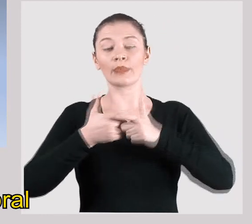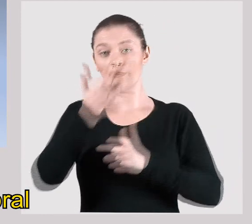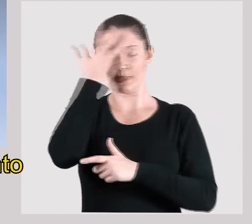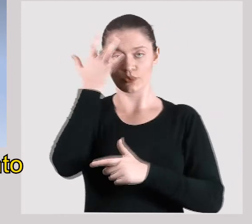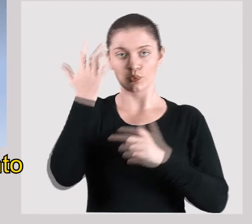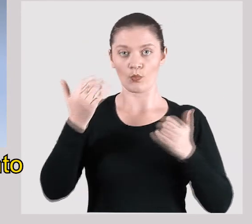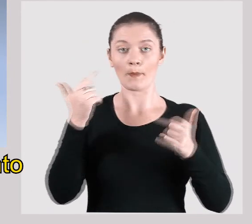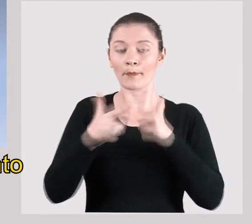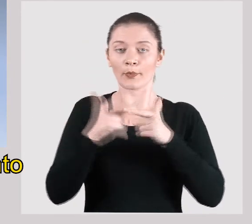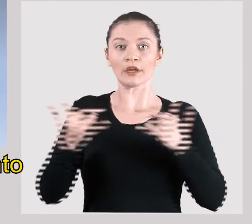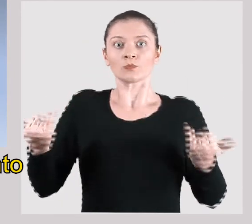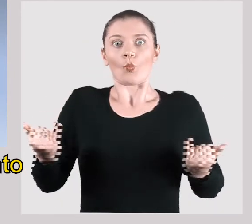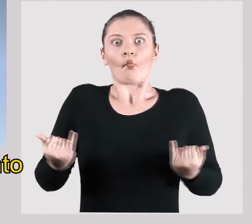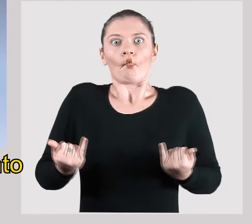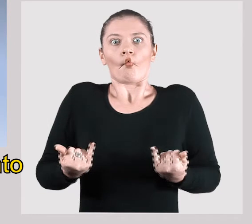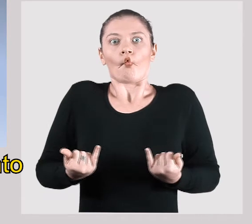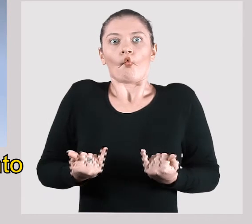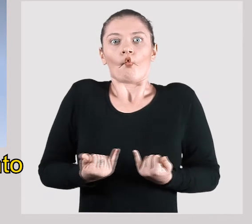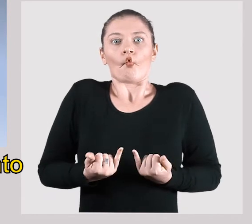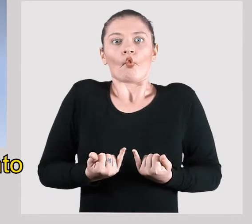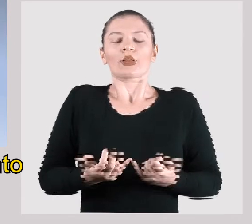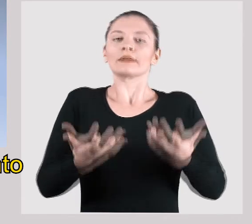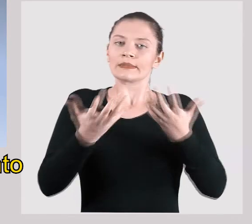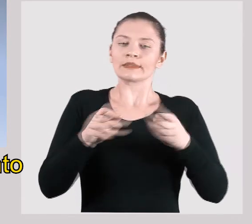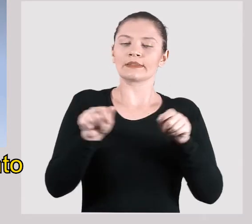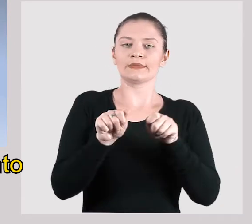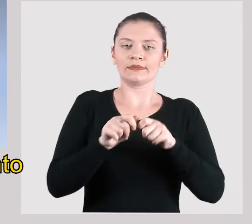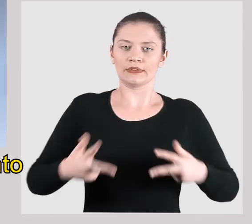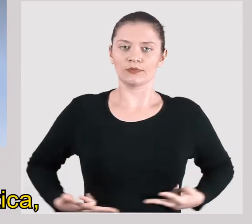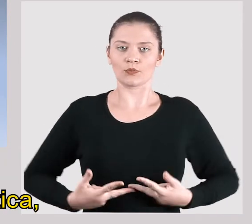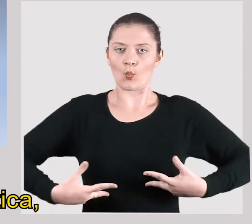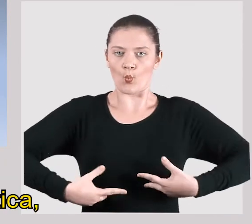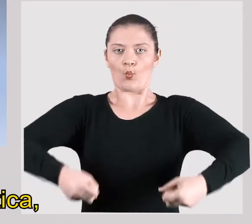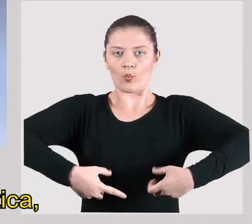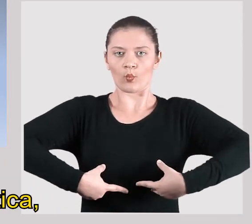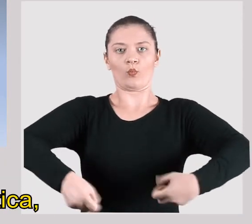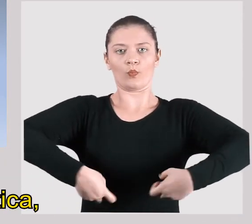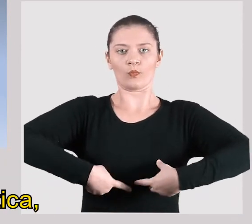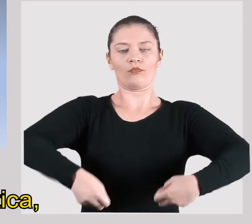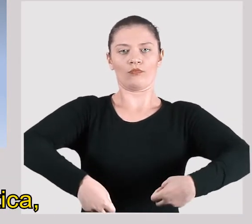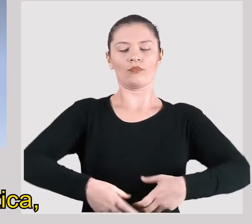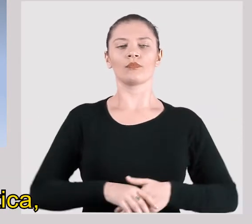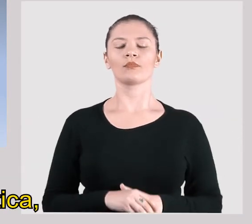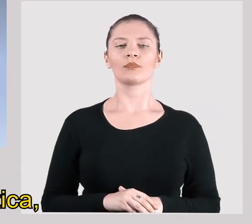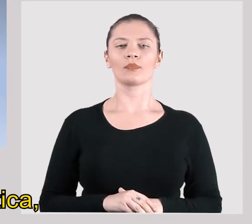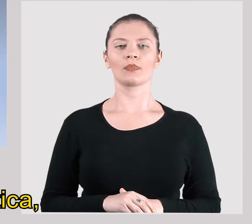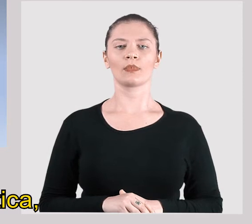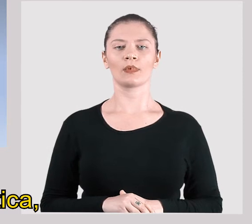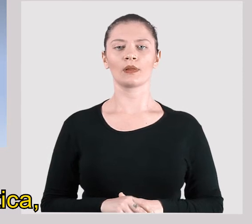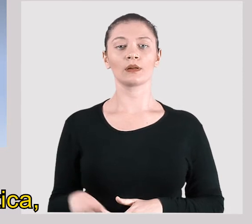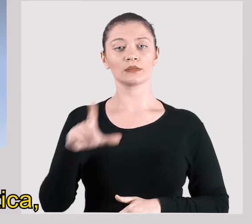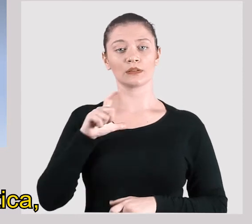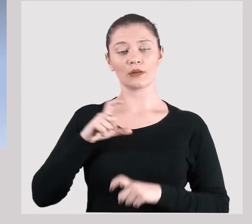distorção corporal, que querem fazer procedimento para fazer lipoaspiração. Os médicos que têm, né,